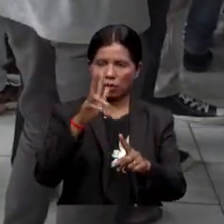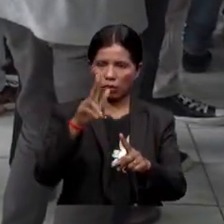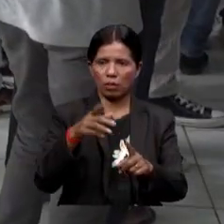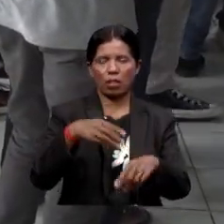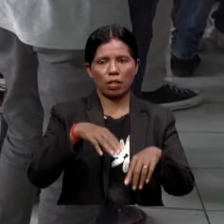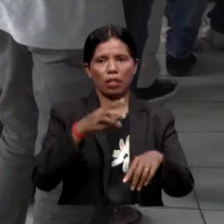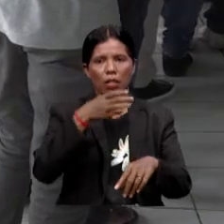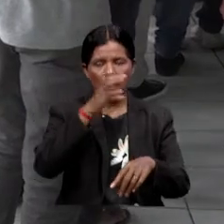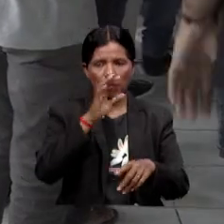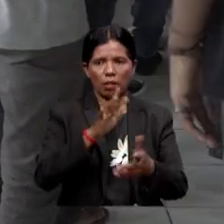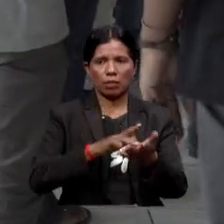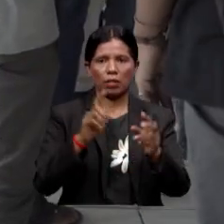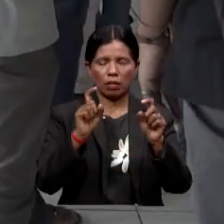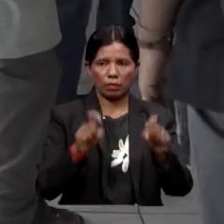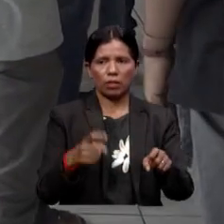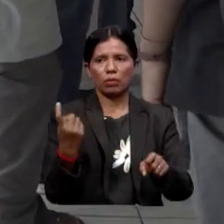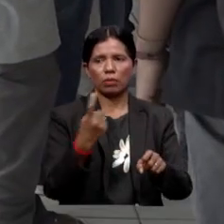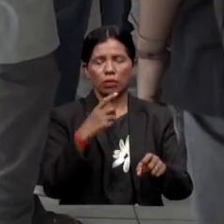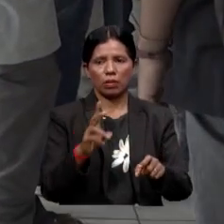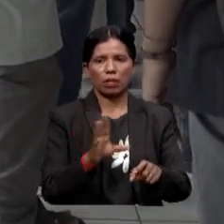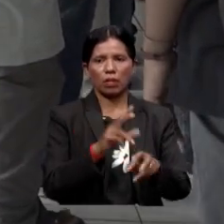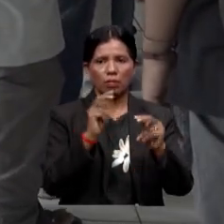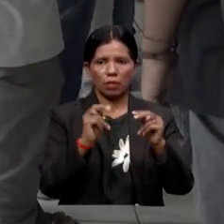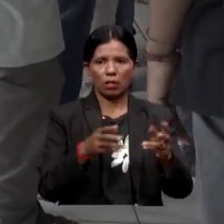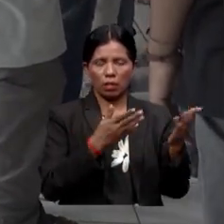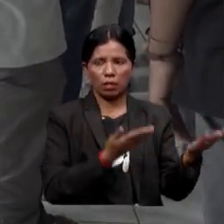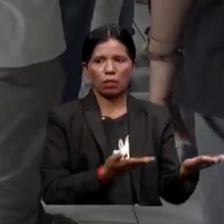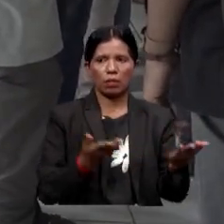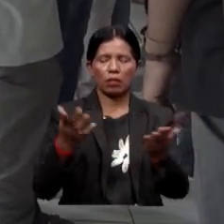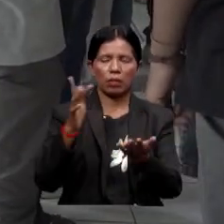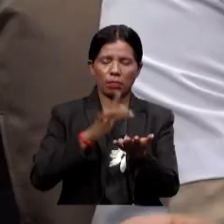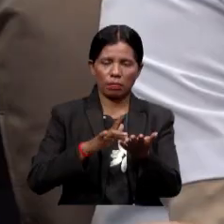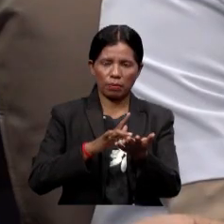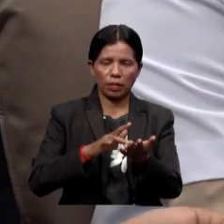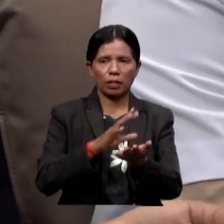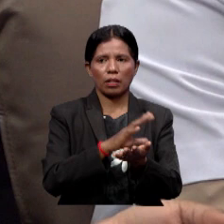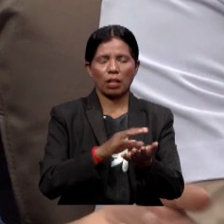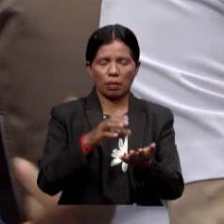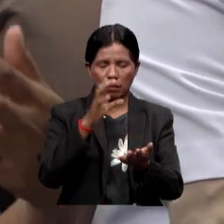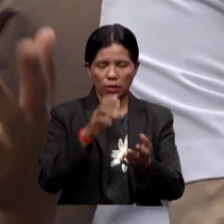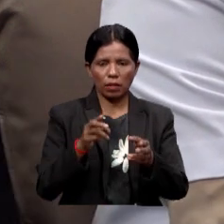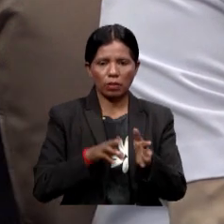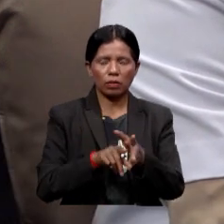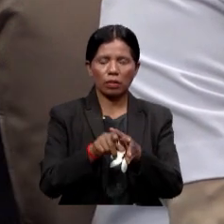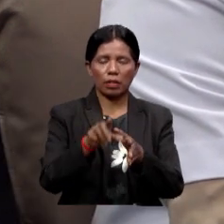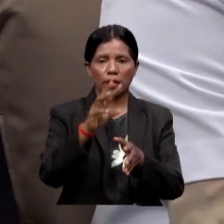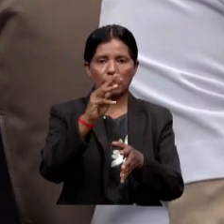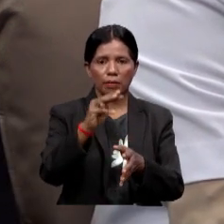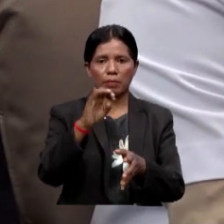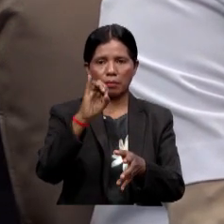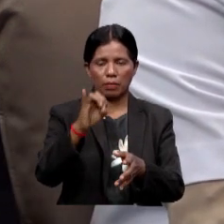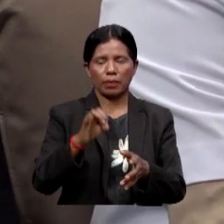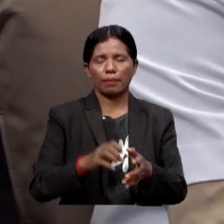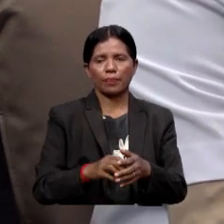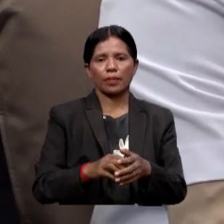moro ne precisa usa na fatin mangueira tamba precisa evacua mine. Mi precisa buka fatin ne be mestai. Depois de